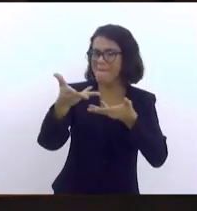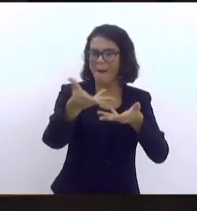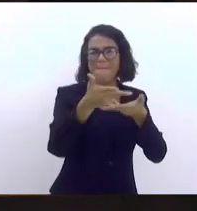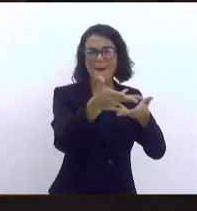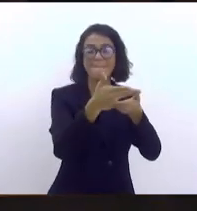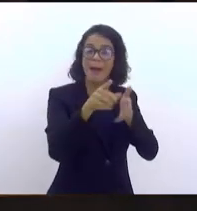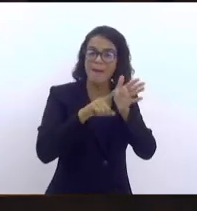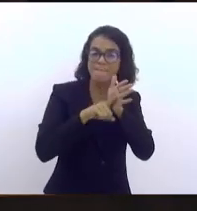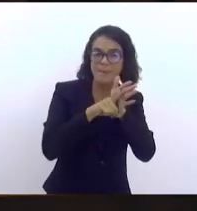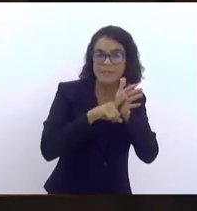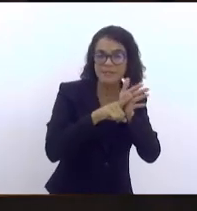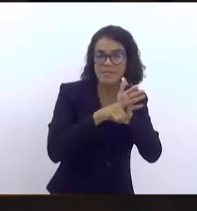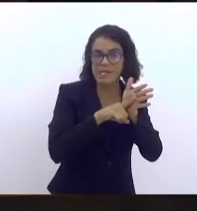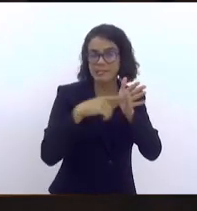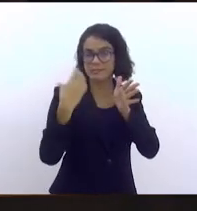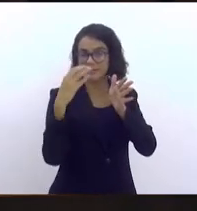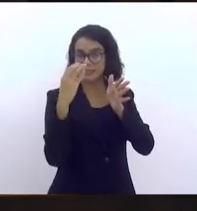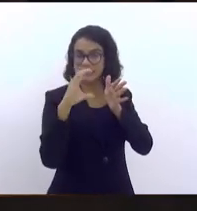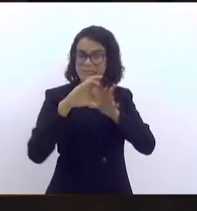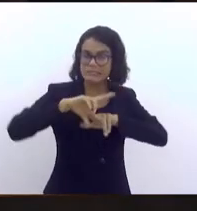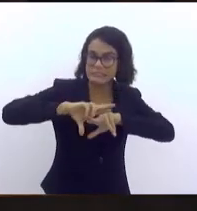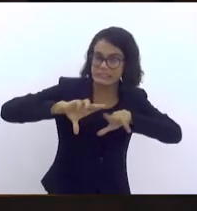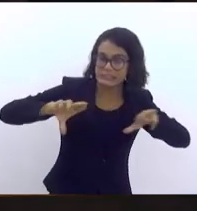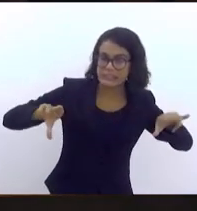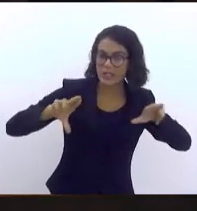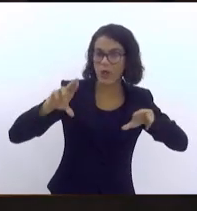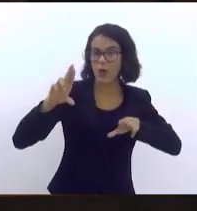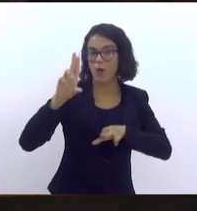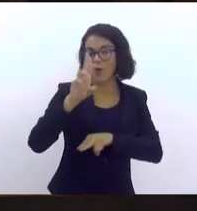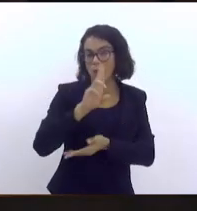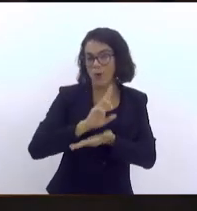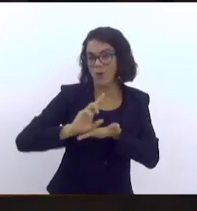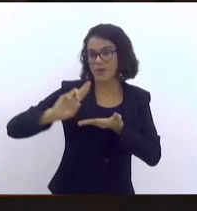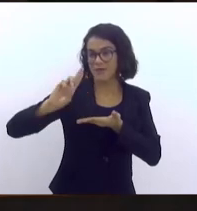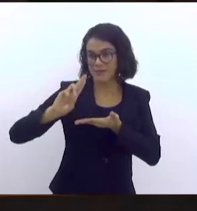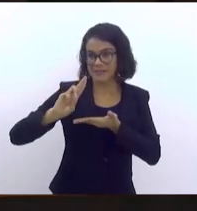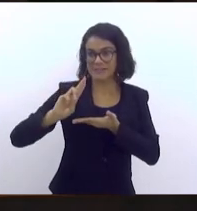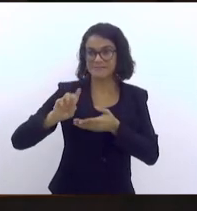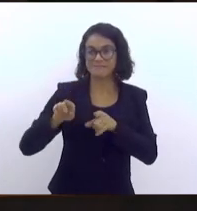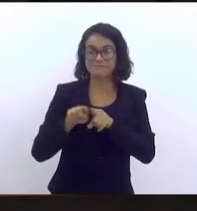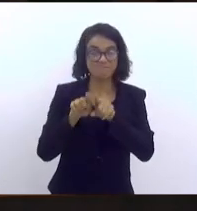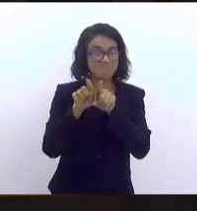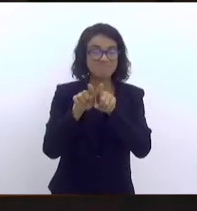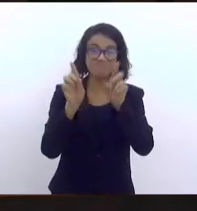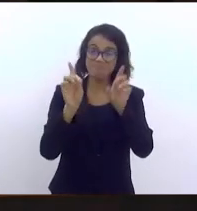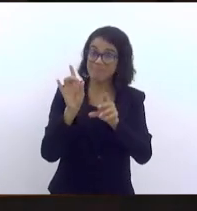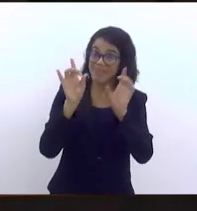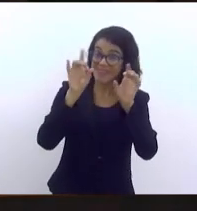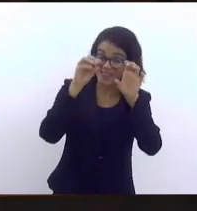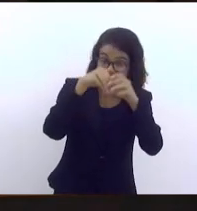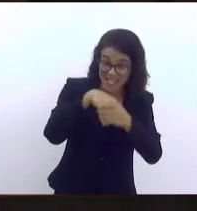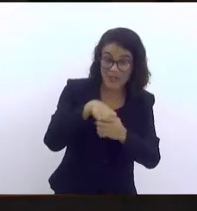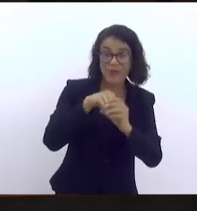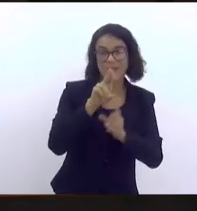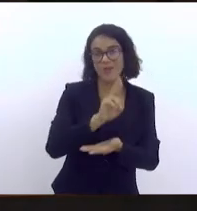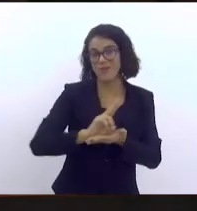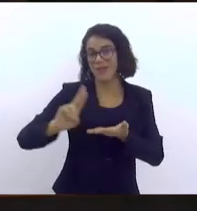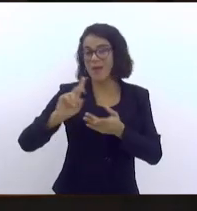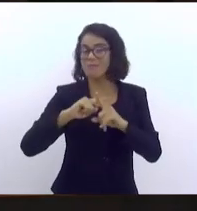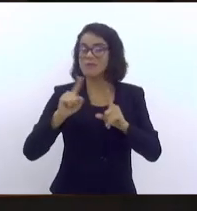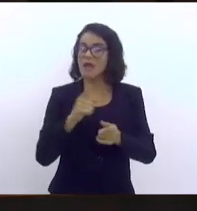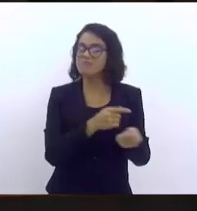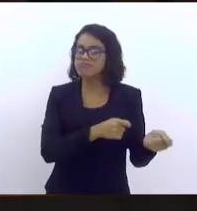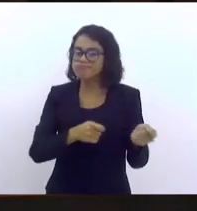pesquisadoras pesquisadores várias outras universidades especialistas que não estão na universidade mas estão no cotidiano